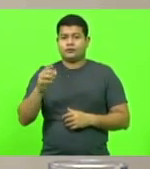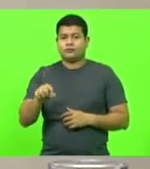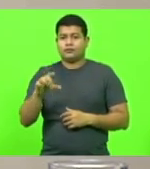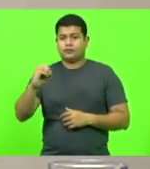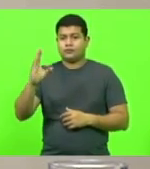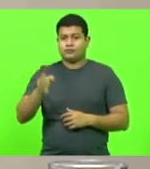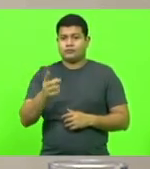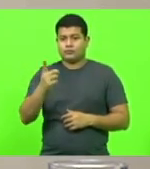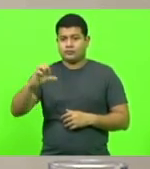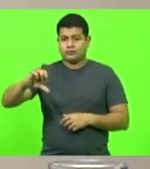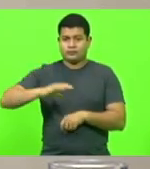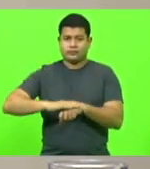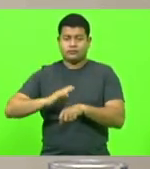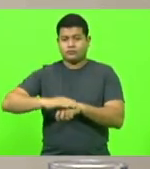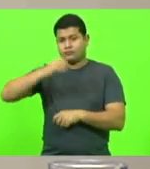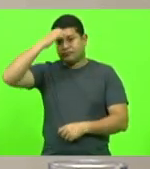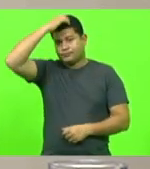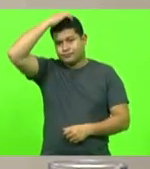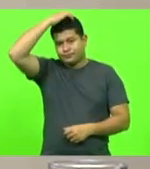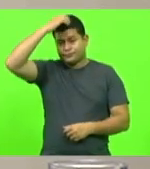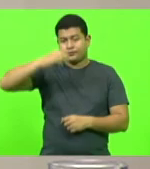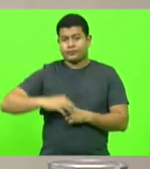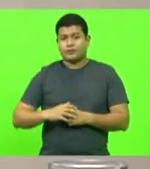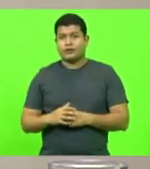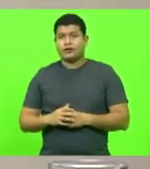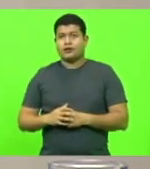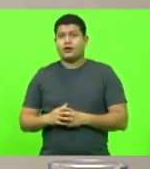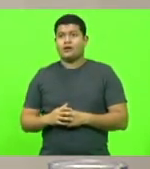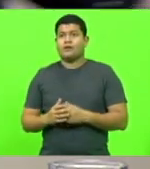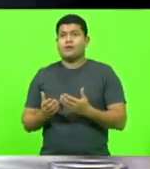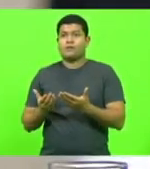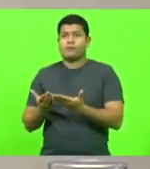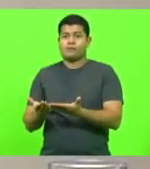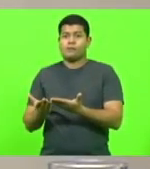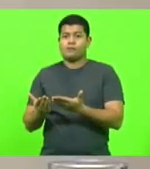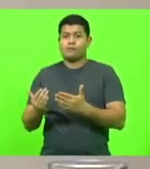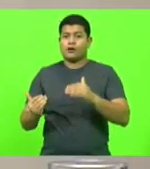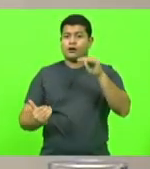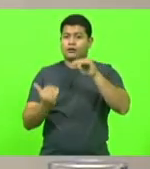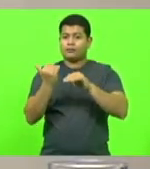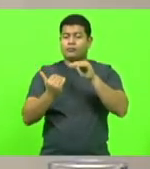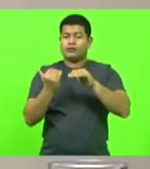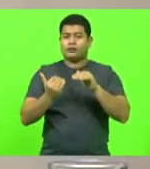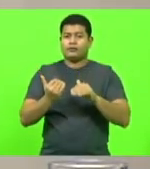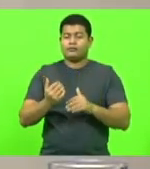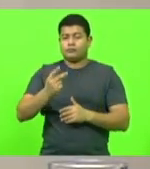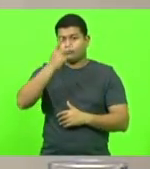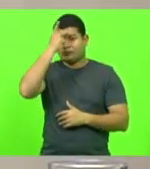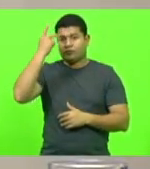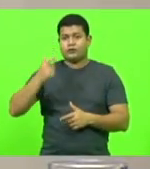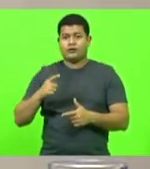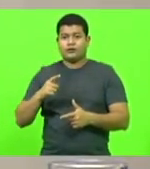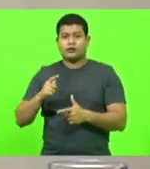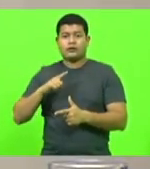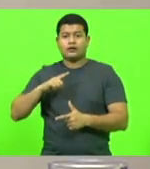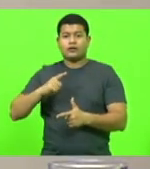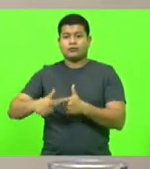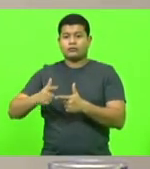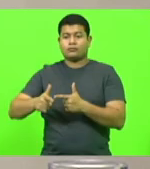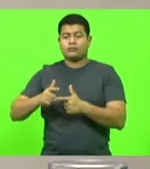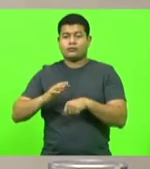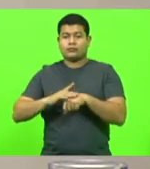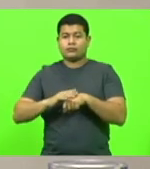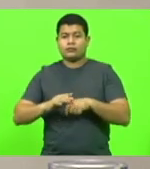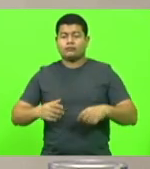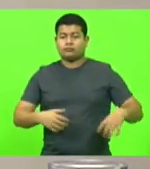263.0/2019, autor deputado Coronel Mocelin, equipara o doente renal crônico às pessoas com deficiência para fins de acesso ao percentual legal de